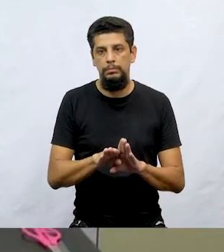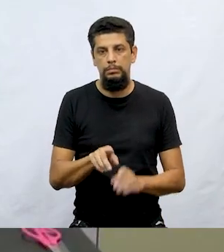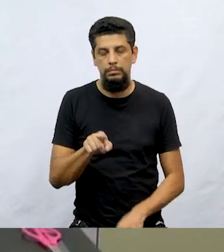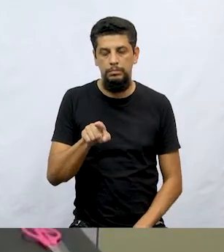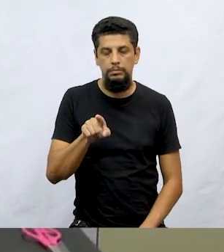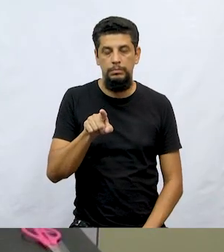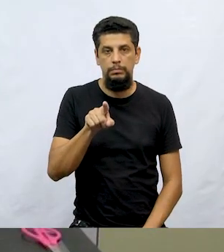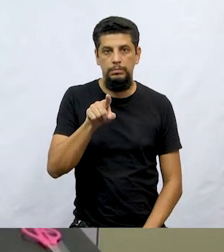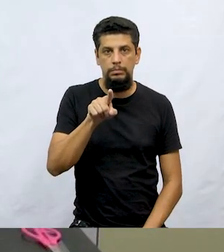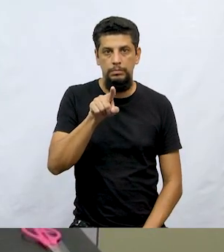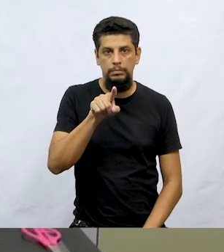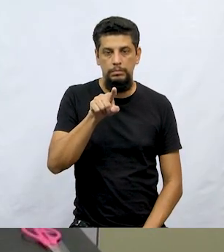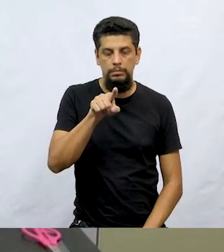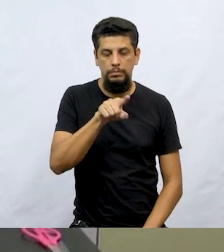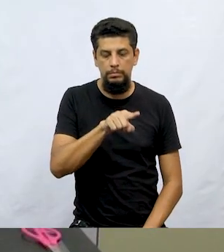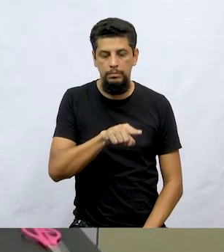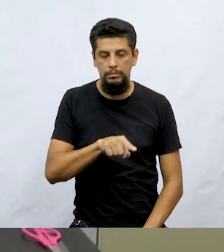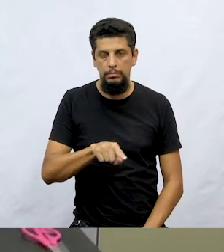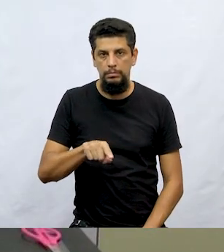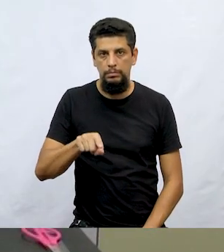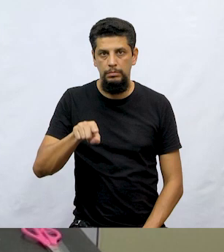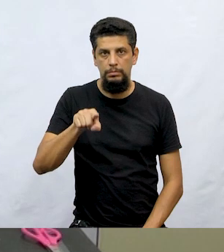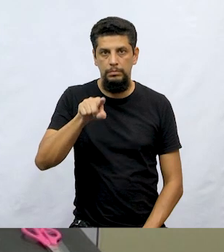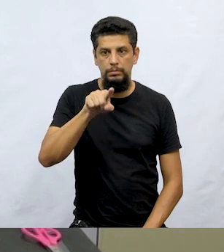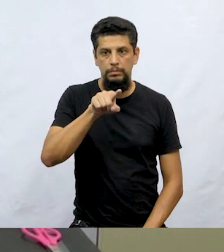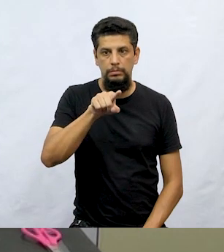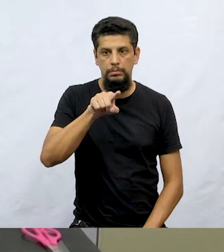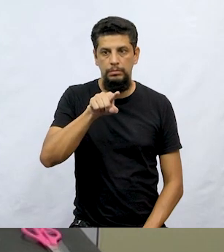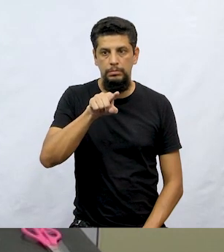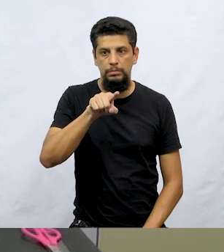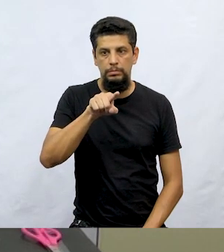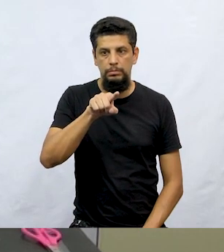um círculo. Uhum.